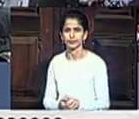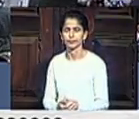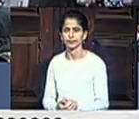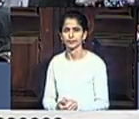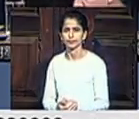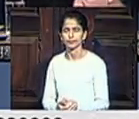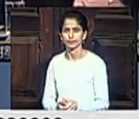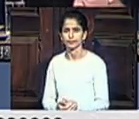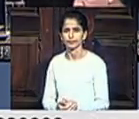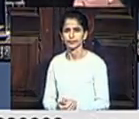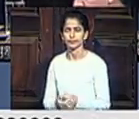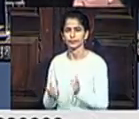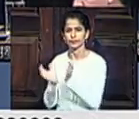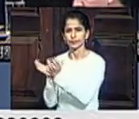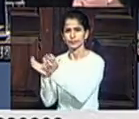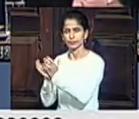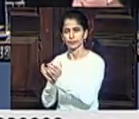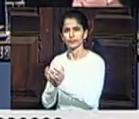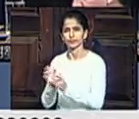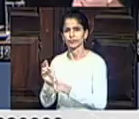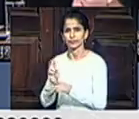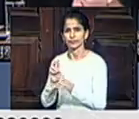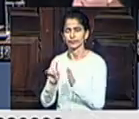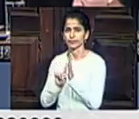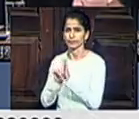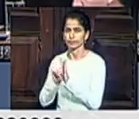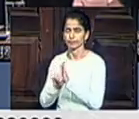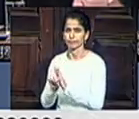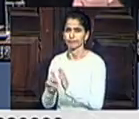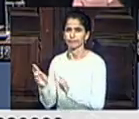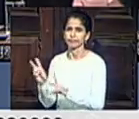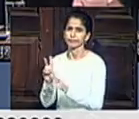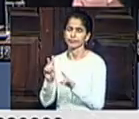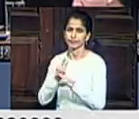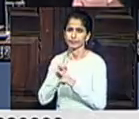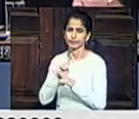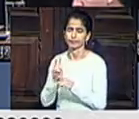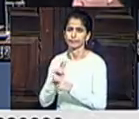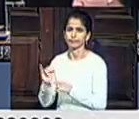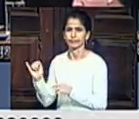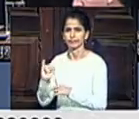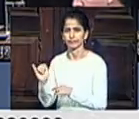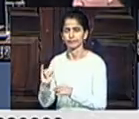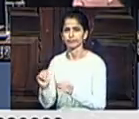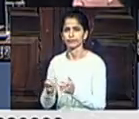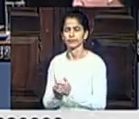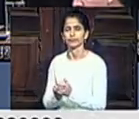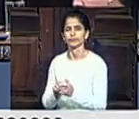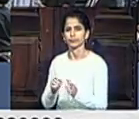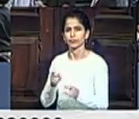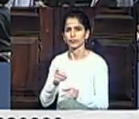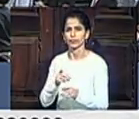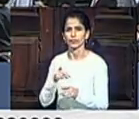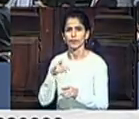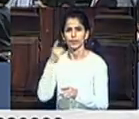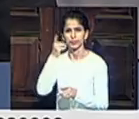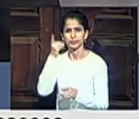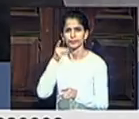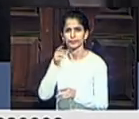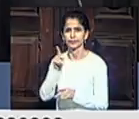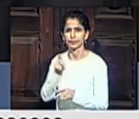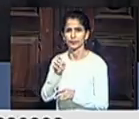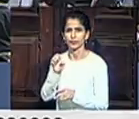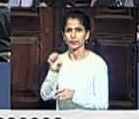de Orçamento, Finanças, Fiscalização Financeira e Controle, o senhor presidente, deputado Pedro Fernandes. Parecer da CCJ,